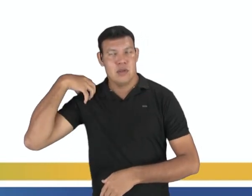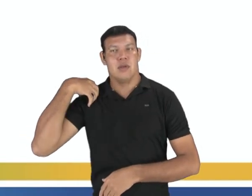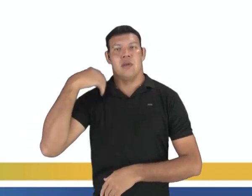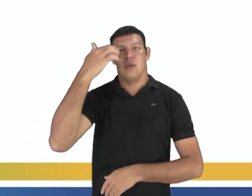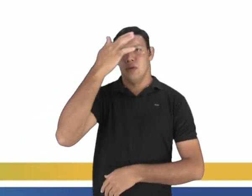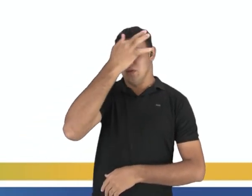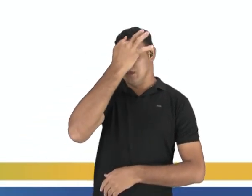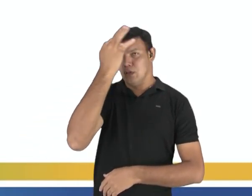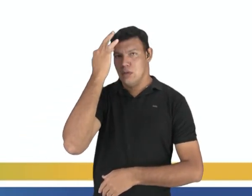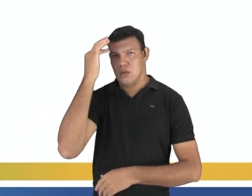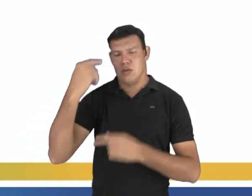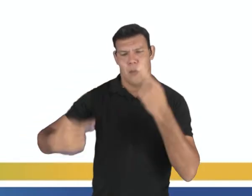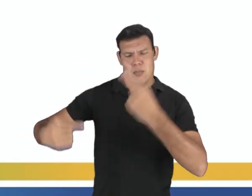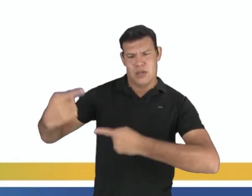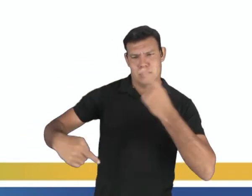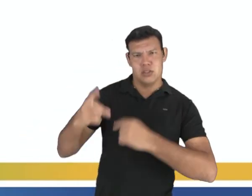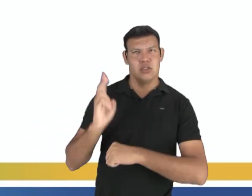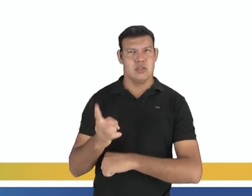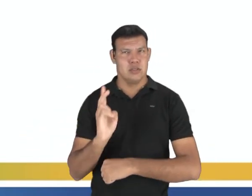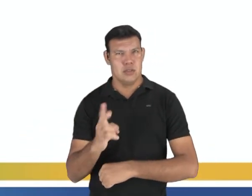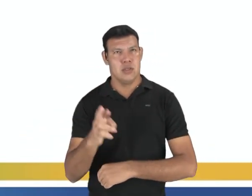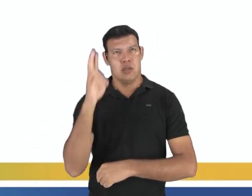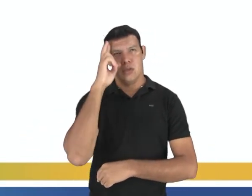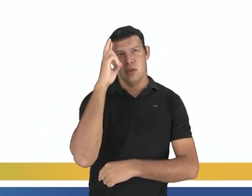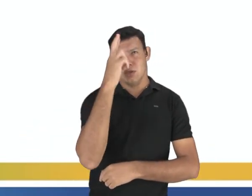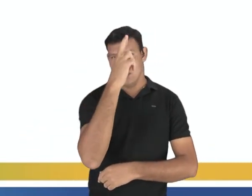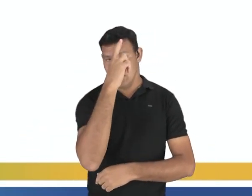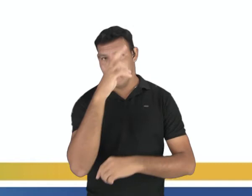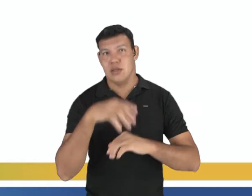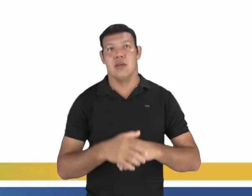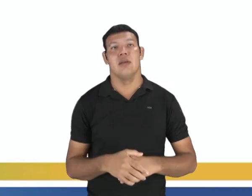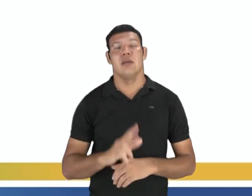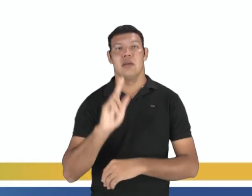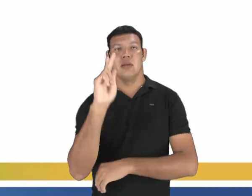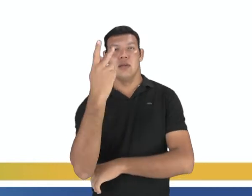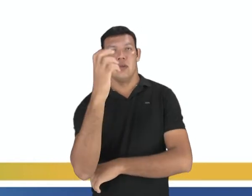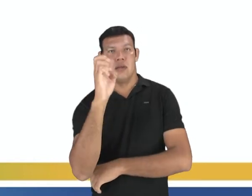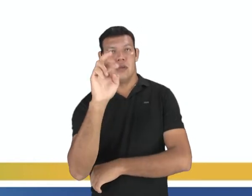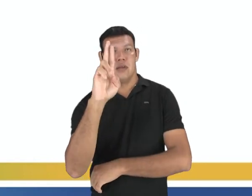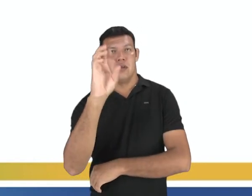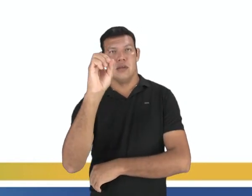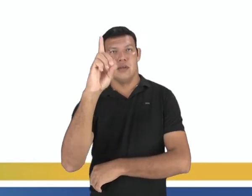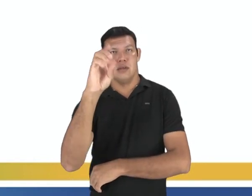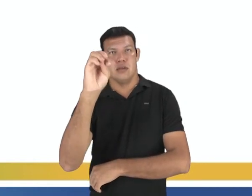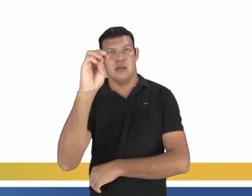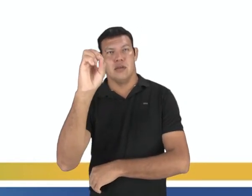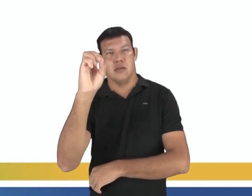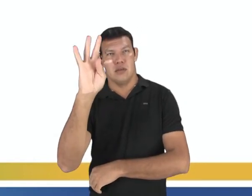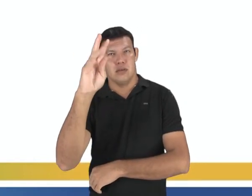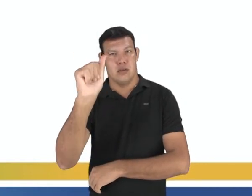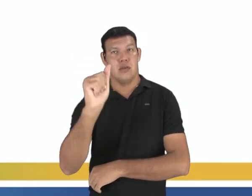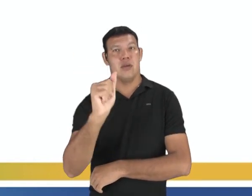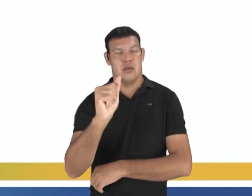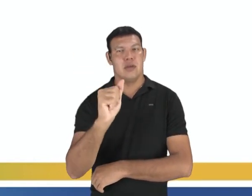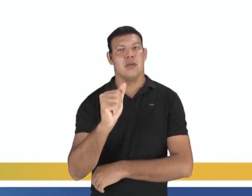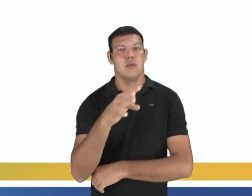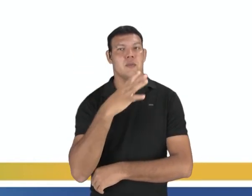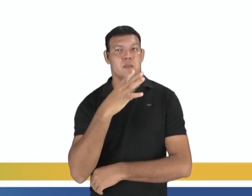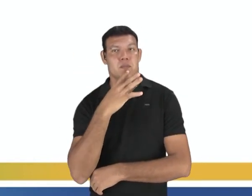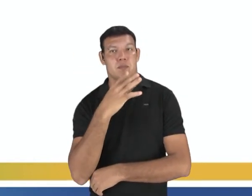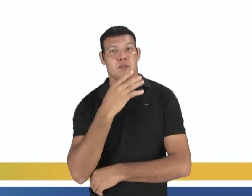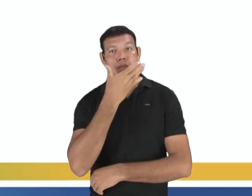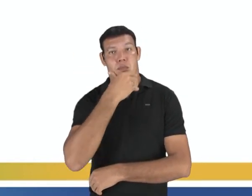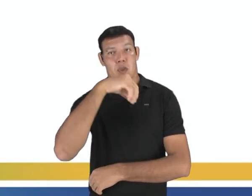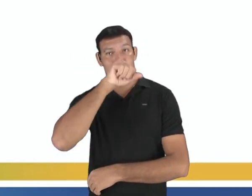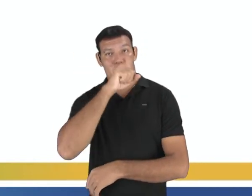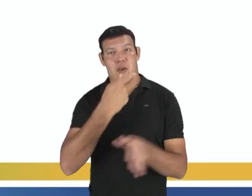que são tão discutidos. A gente tem a história, né, Heródoto, conhecido aí como o pai da história. Tucídides